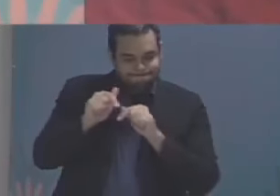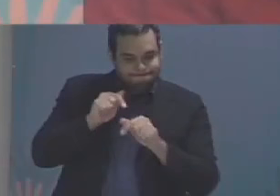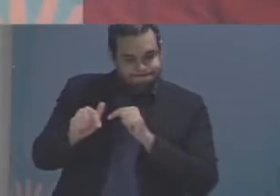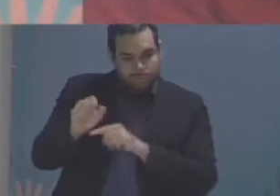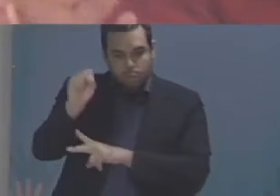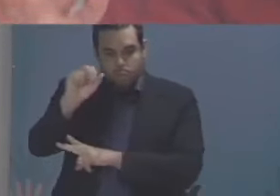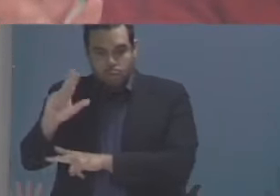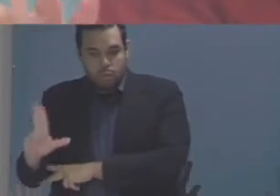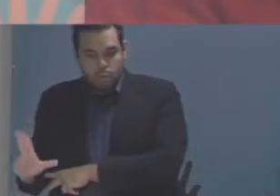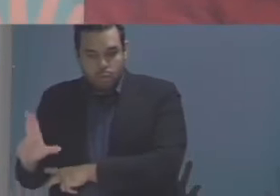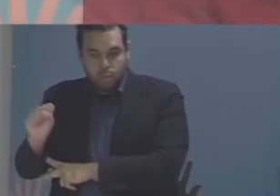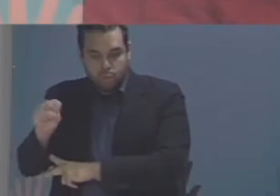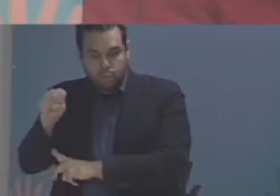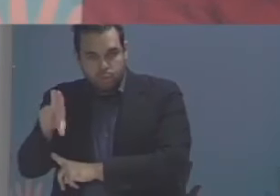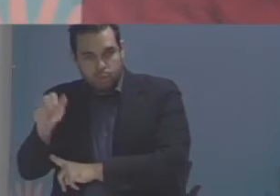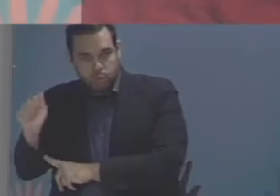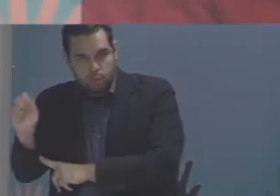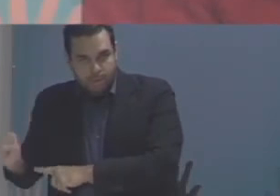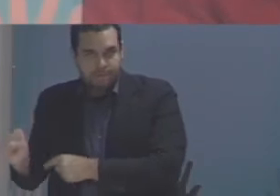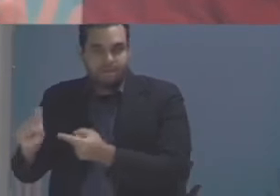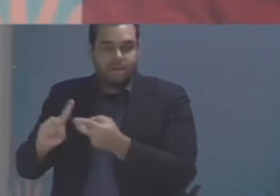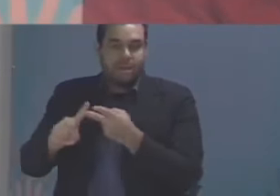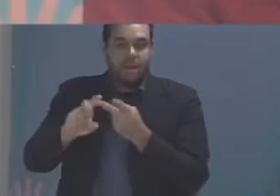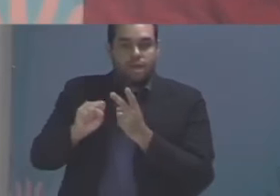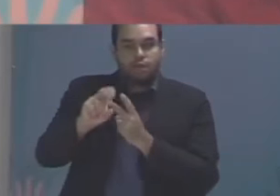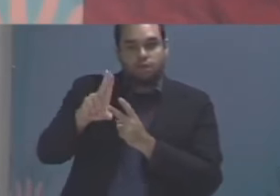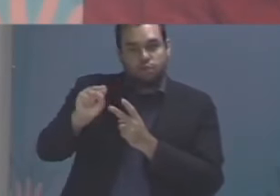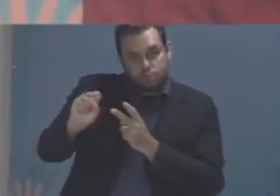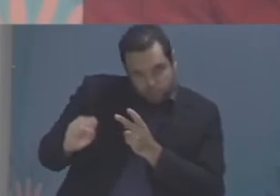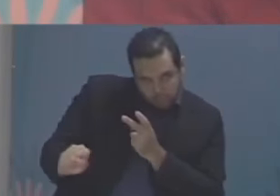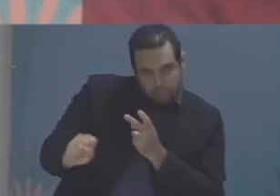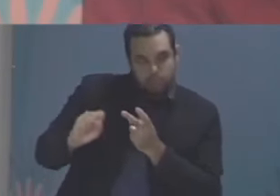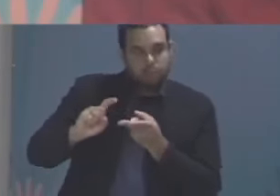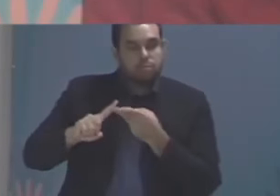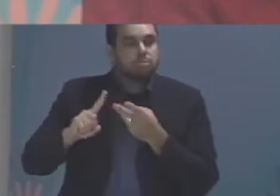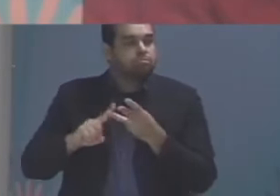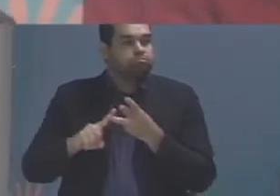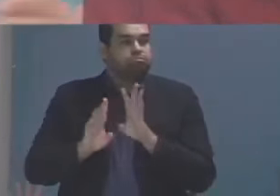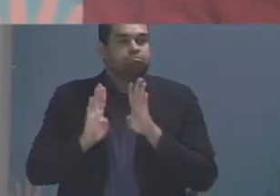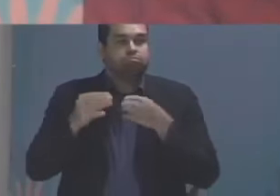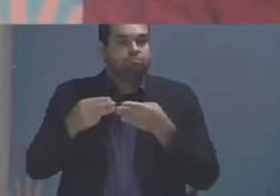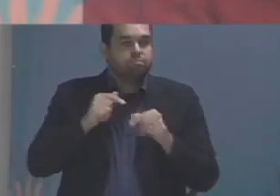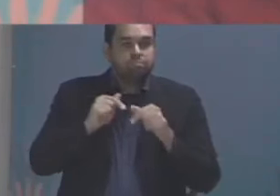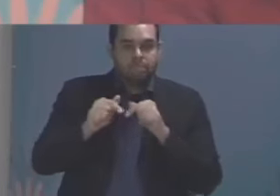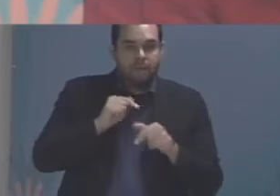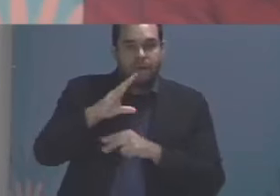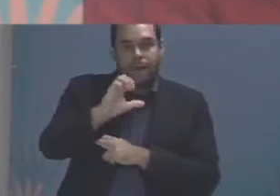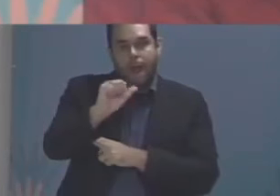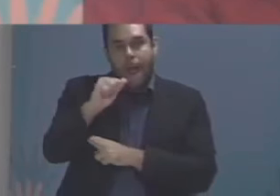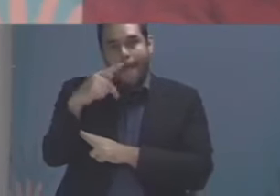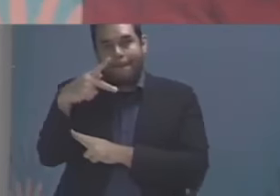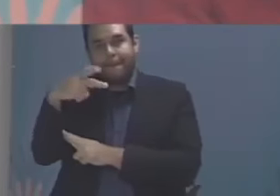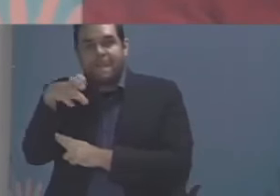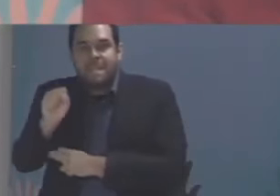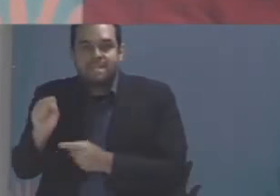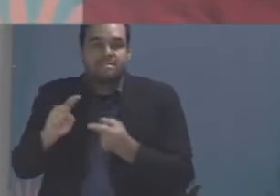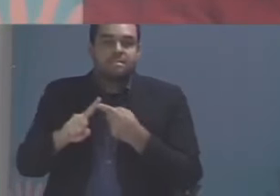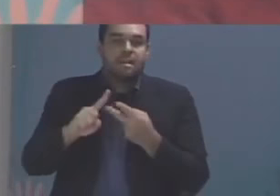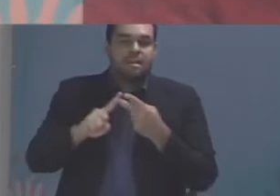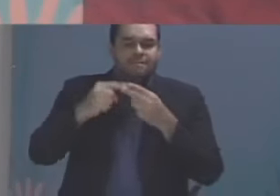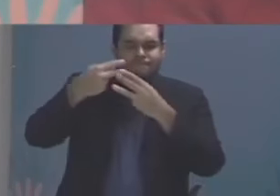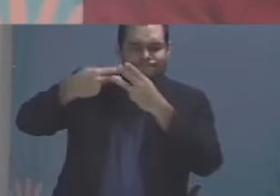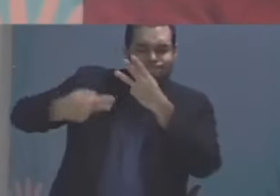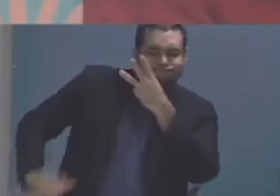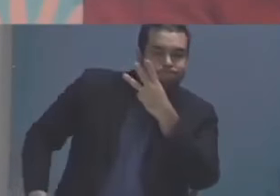trabalhadores do SUAS, fóruns de trabalhadores do SUS, fóruns de trabalhadores de CAPES, fóruns de trabalhadores de uma série de